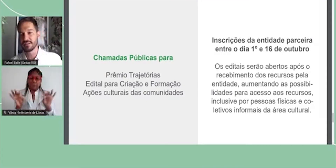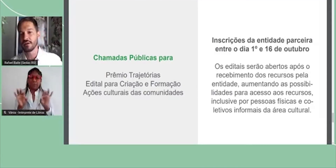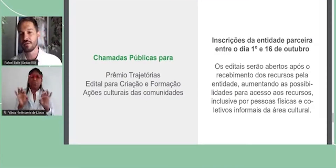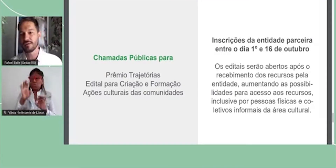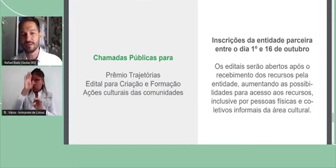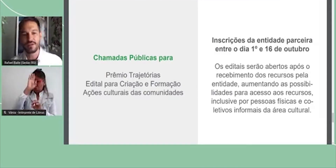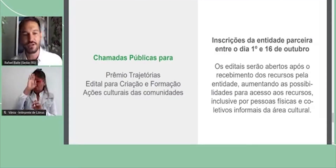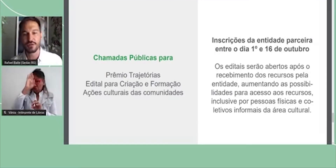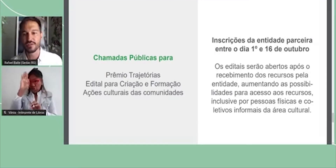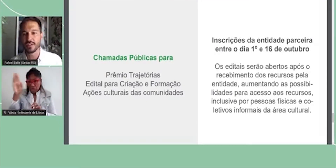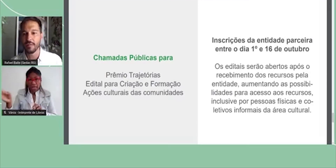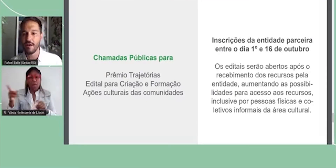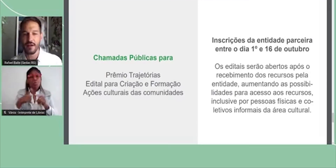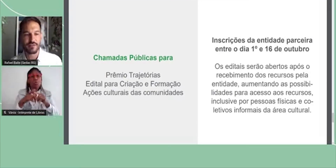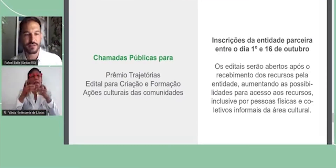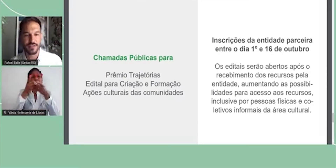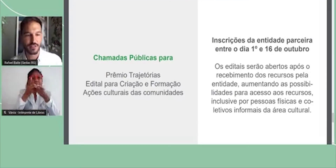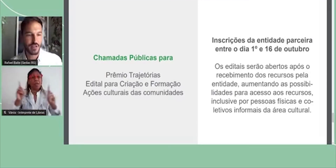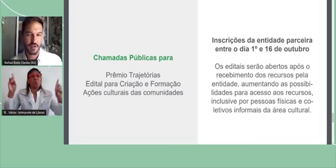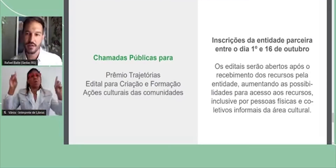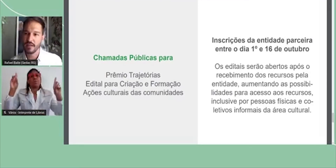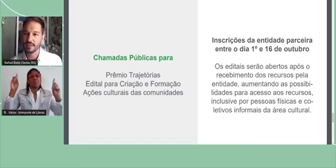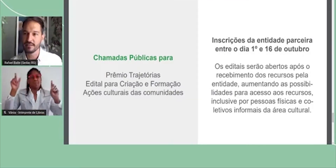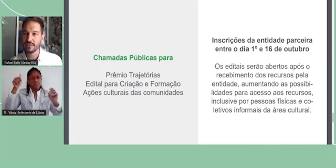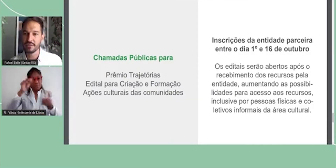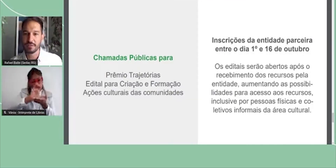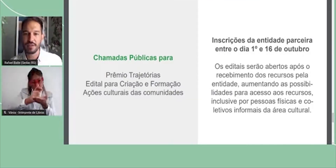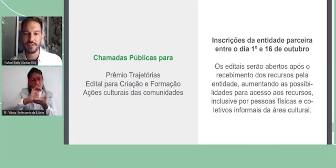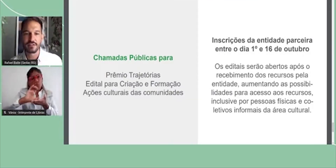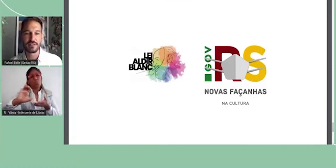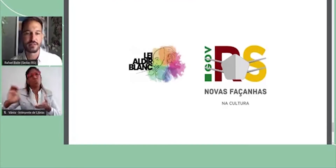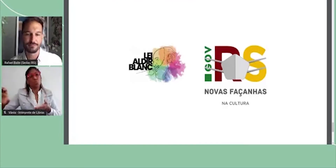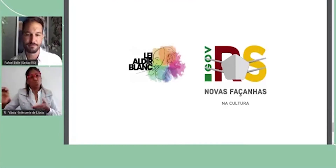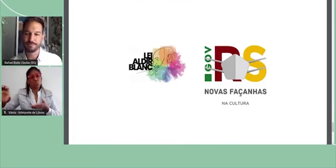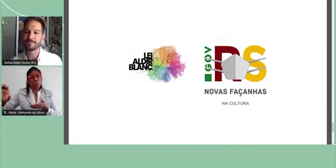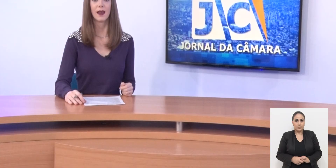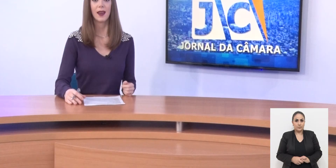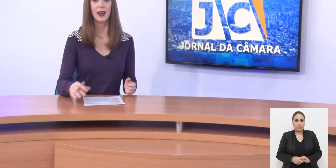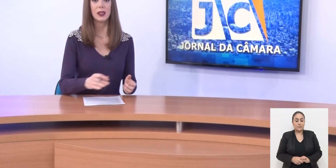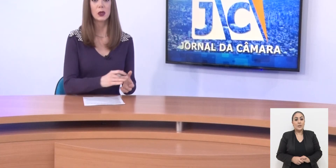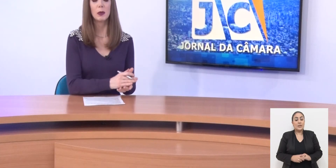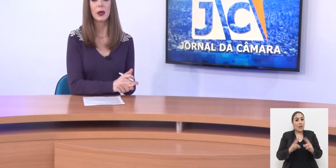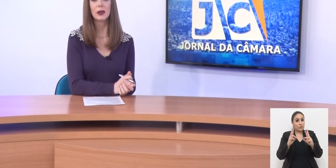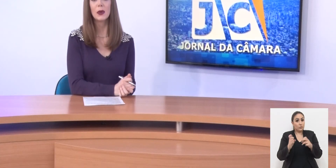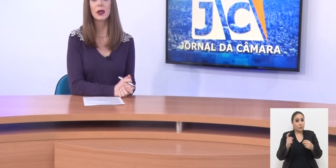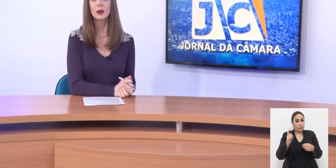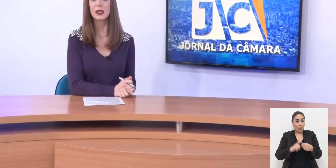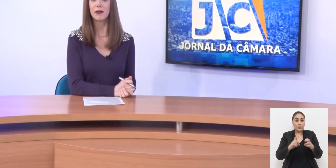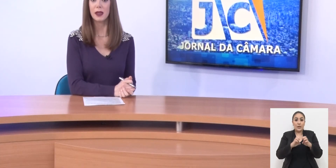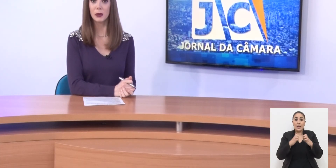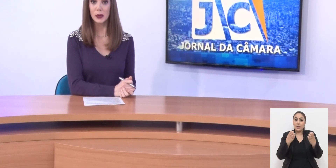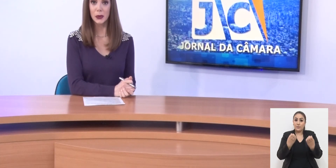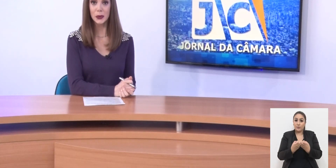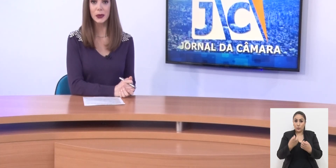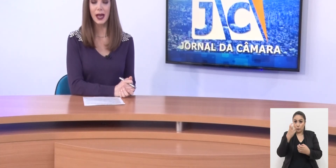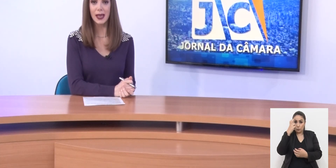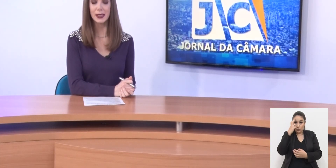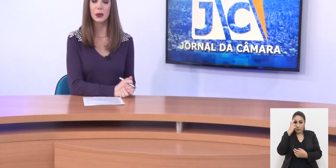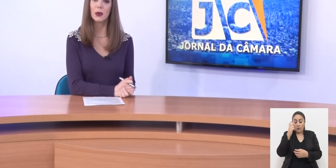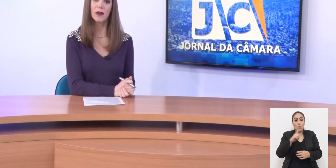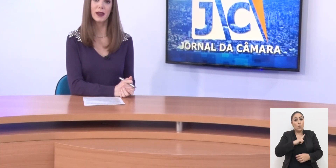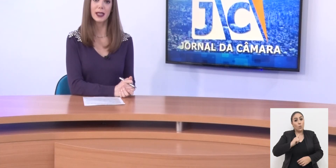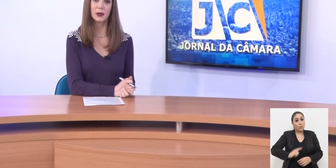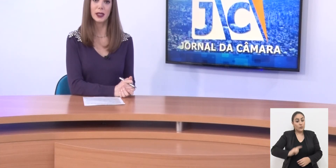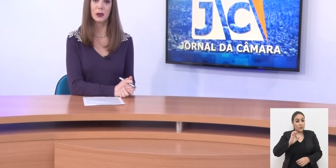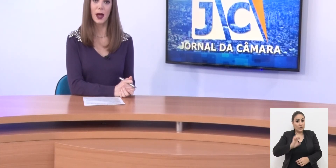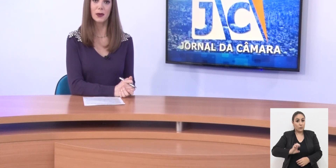o acesso a esses recursos e a gente conseguir melhor investir nessas ações previstas. E sobre o retorno dos eventos culturais,